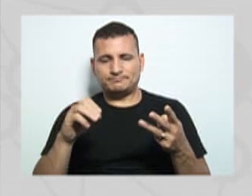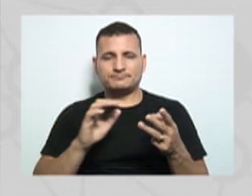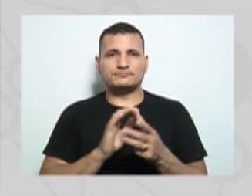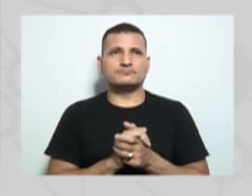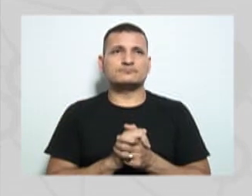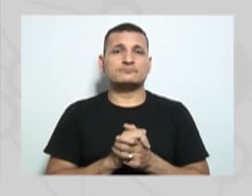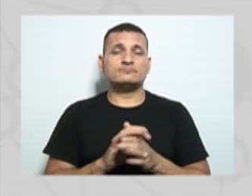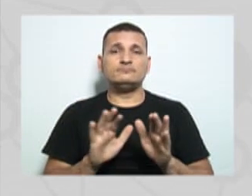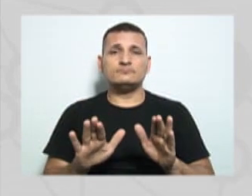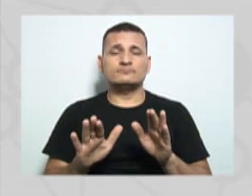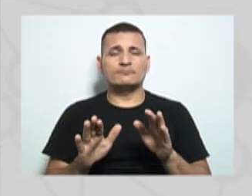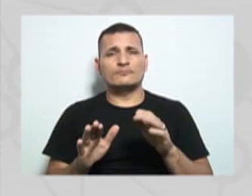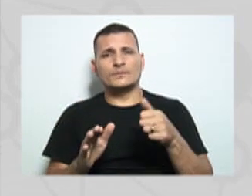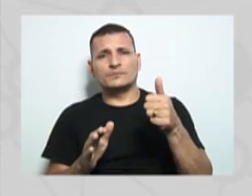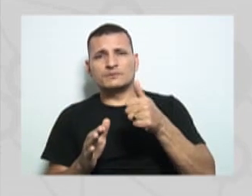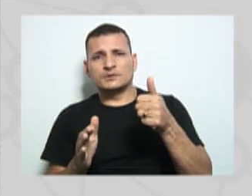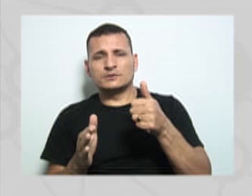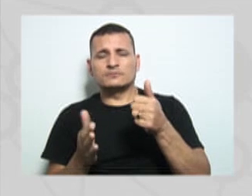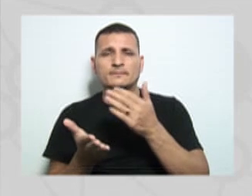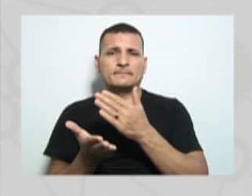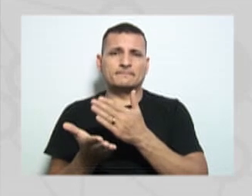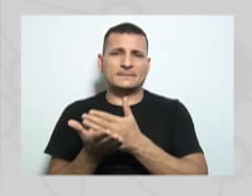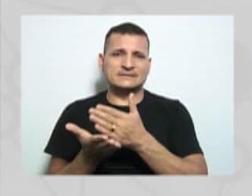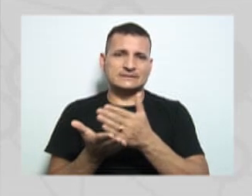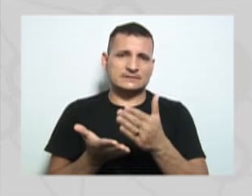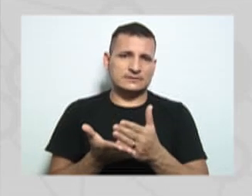de primeira ou única cota do imposto